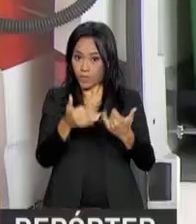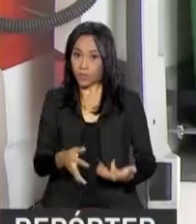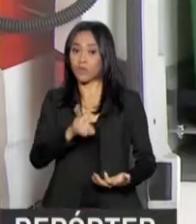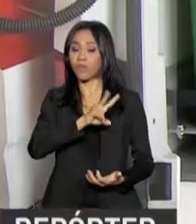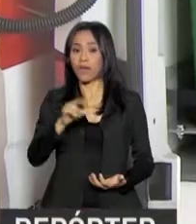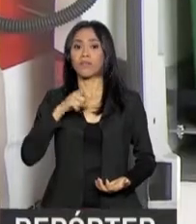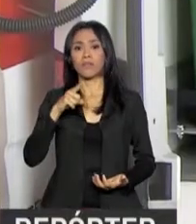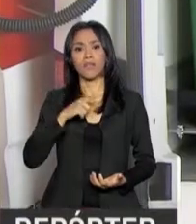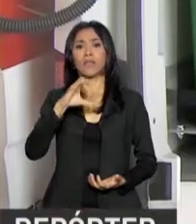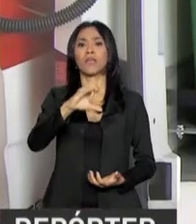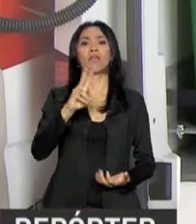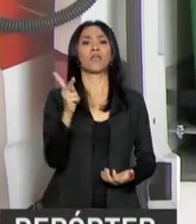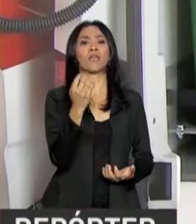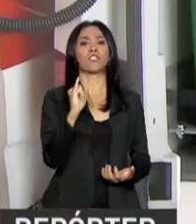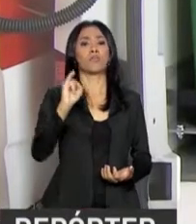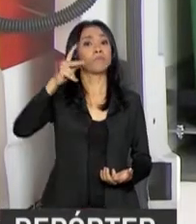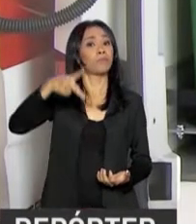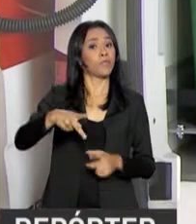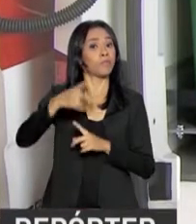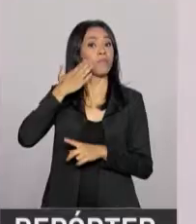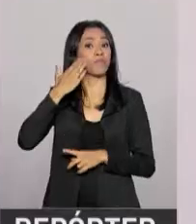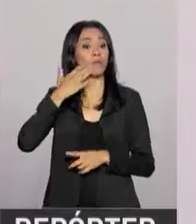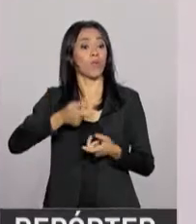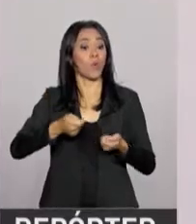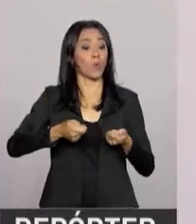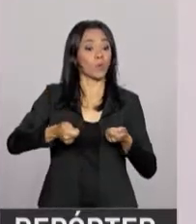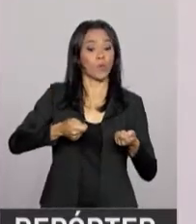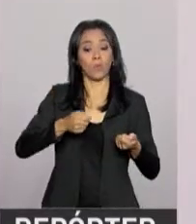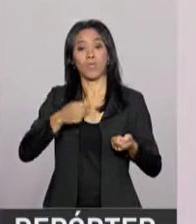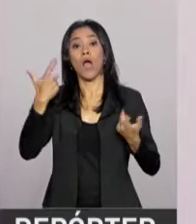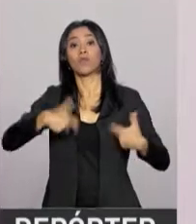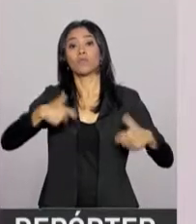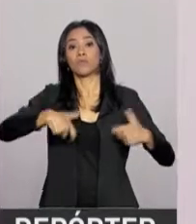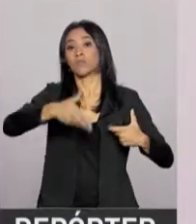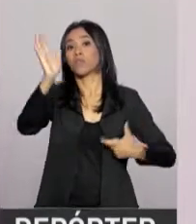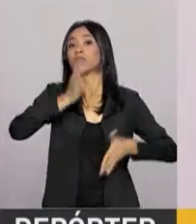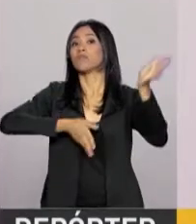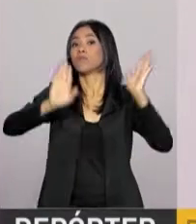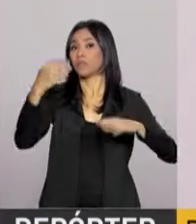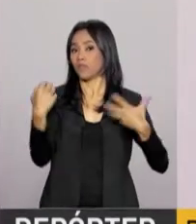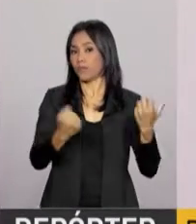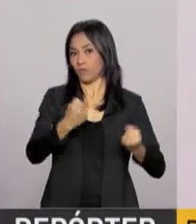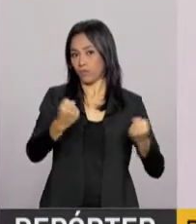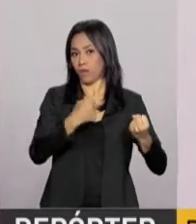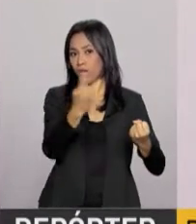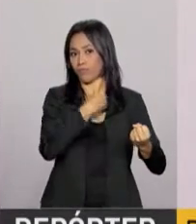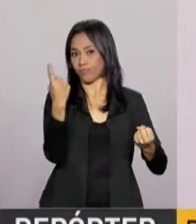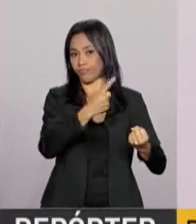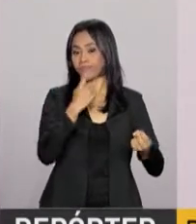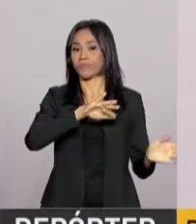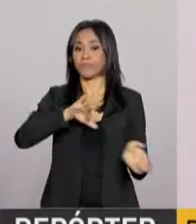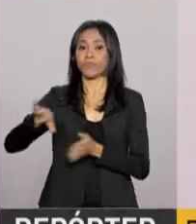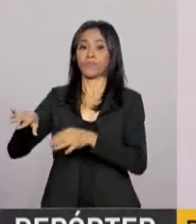em todas as ambulâncias para facilitar o monitoramento nós colocamos nós estamos contratando agora já está em fase final